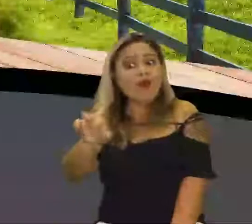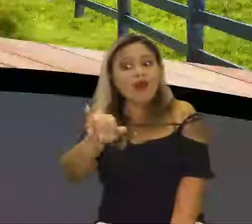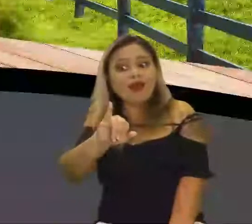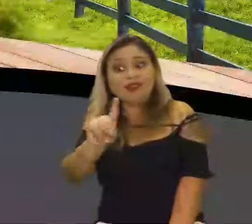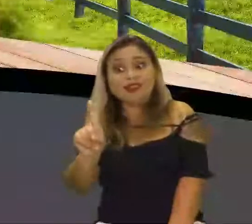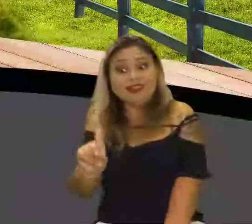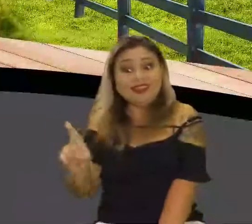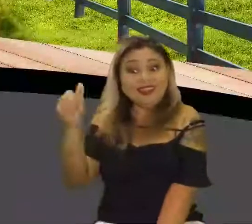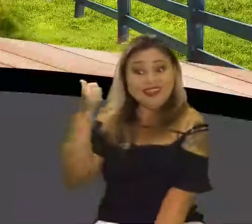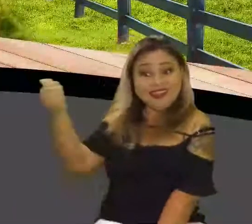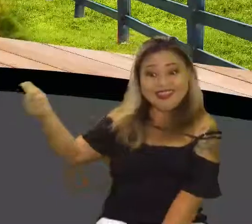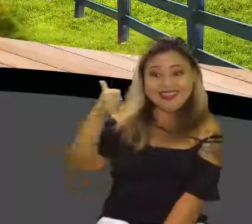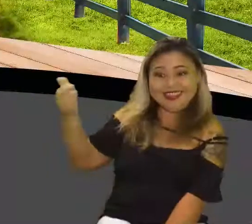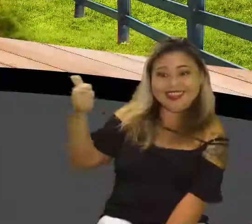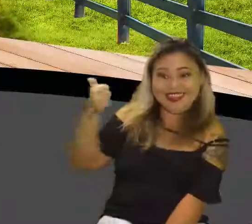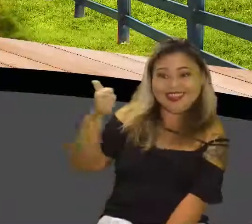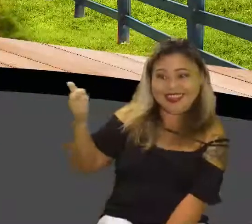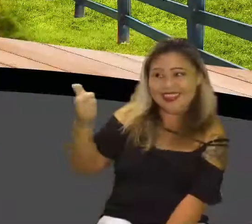mim.